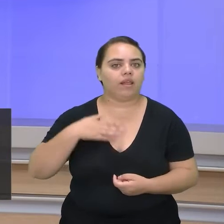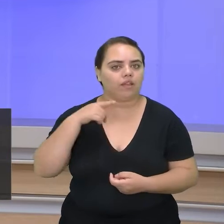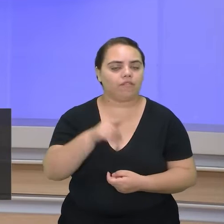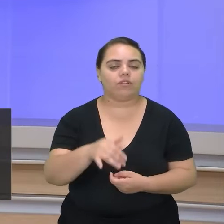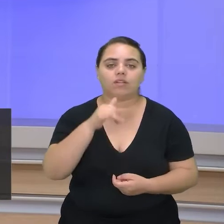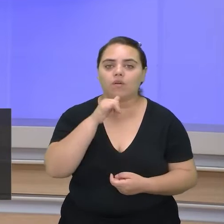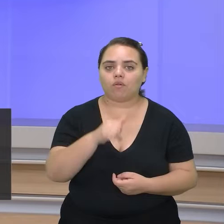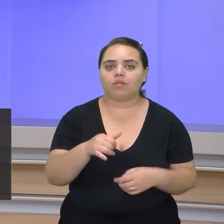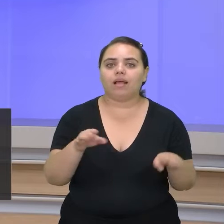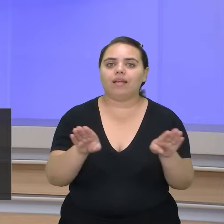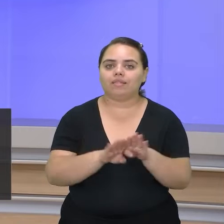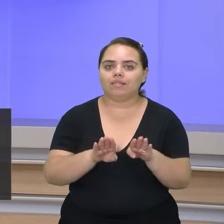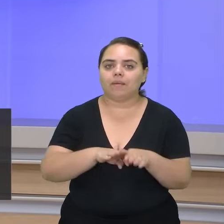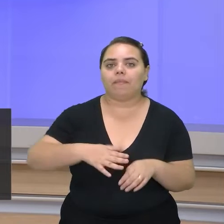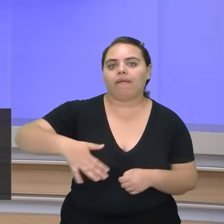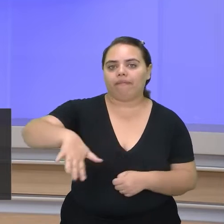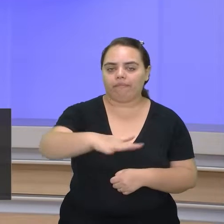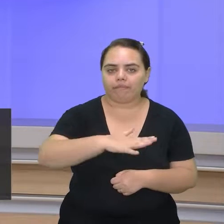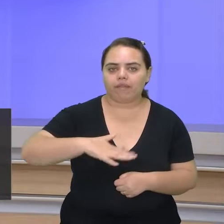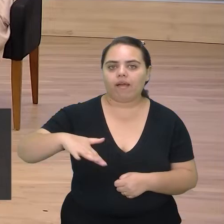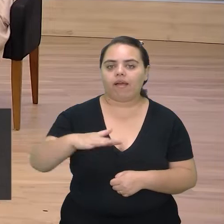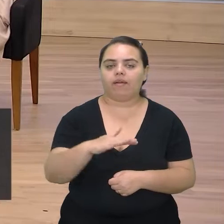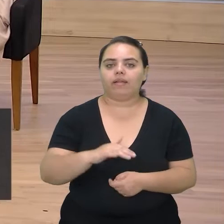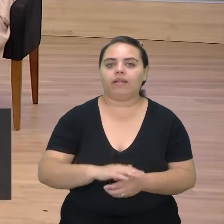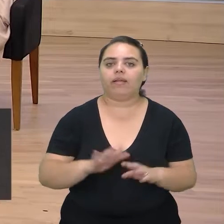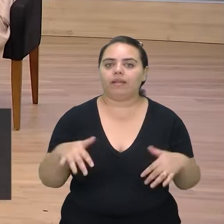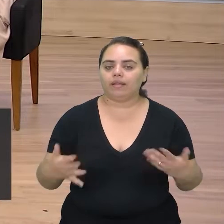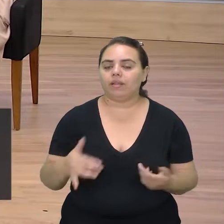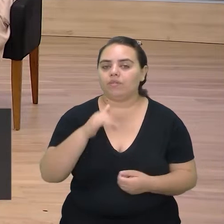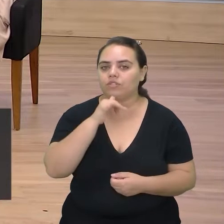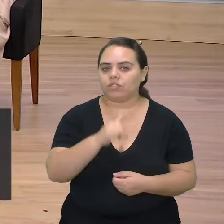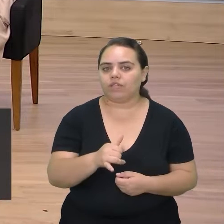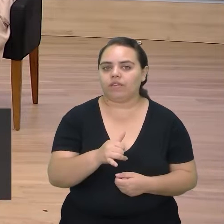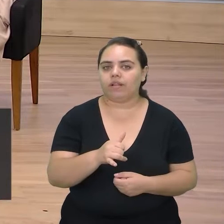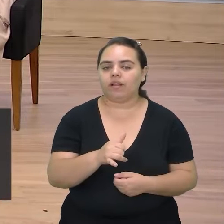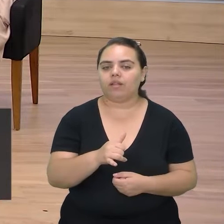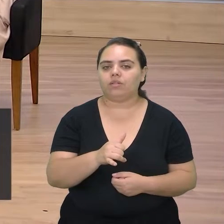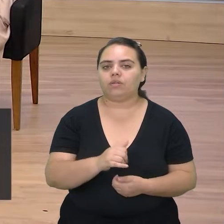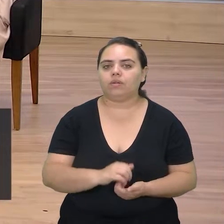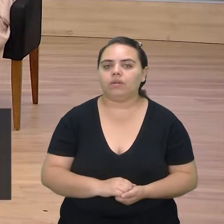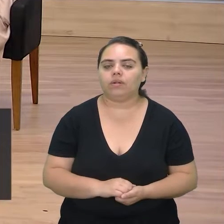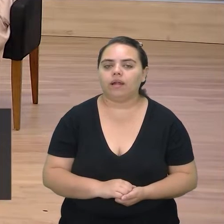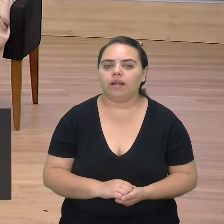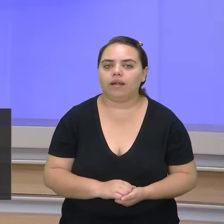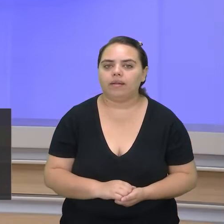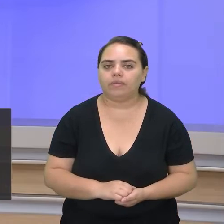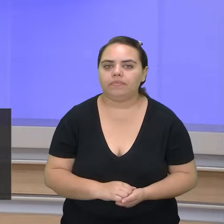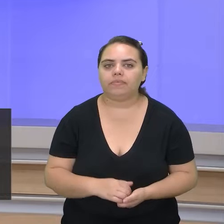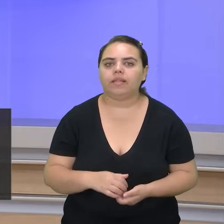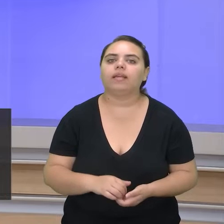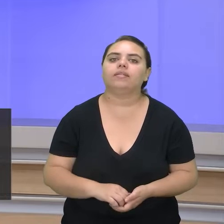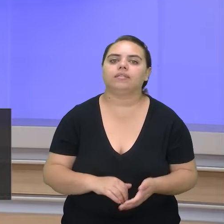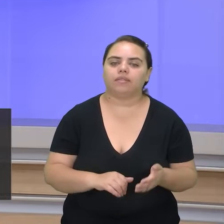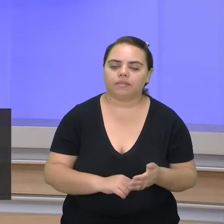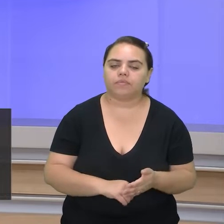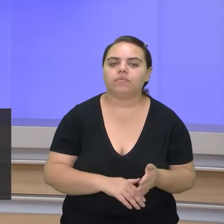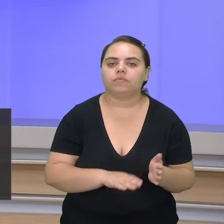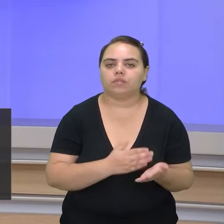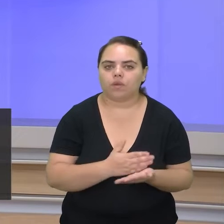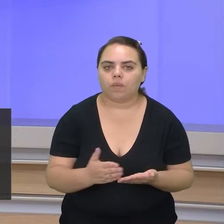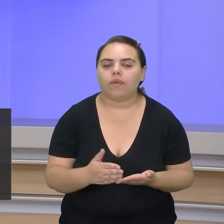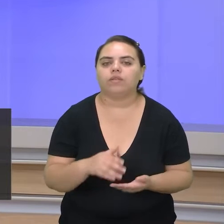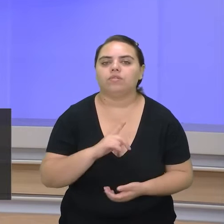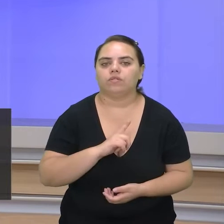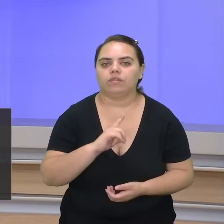dessa questão da área, né? Então, estamos falando, no caso, dessa iniciativa que vocês têm